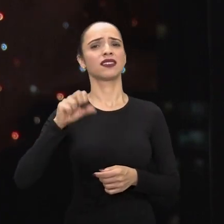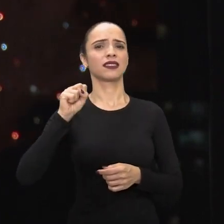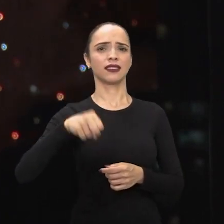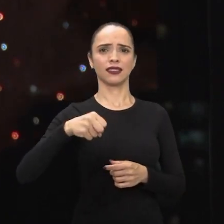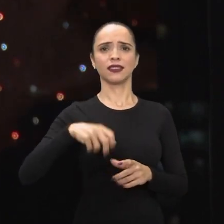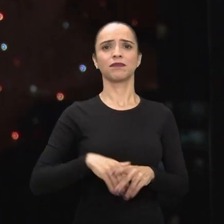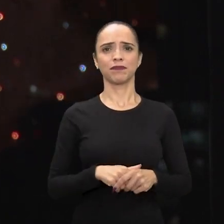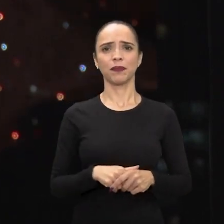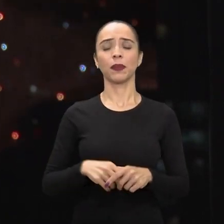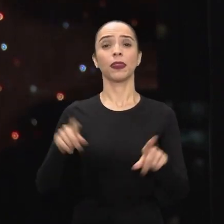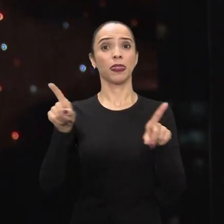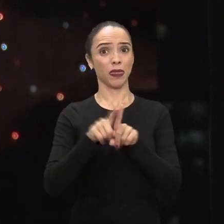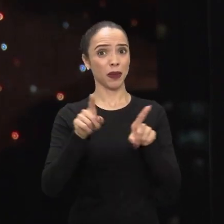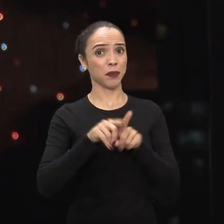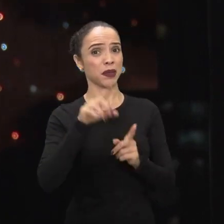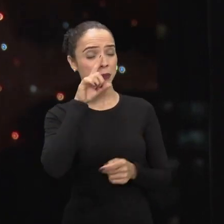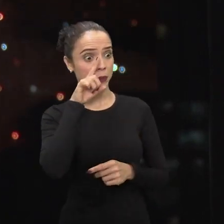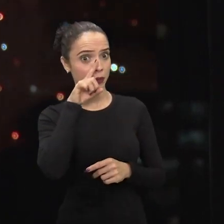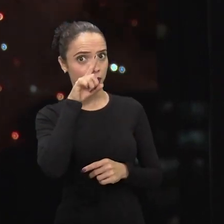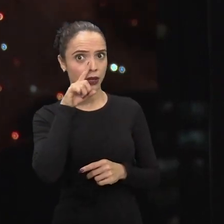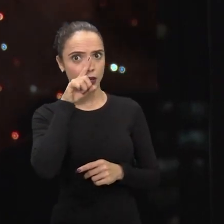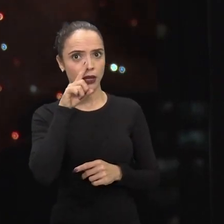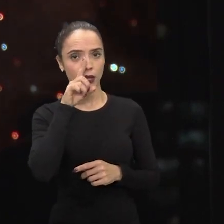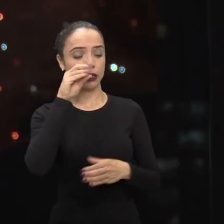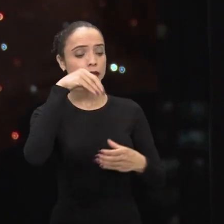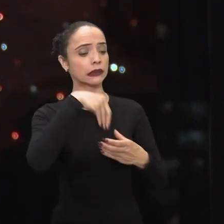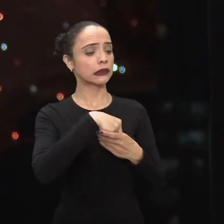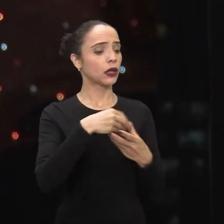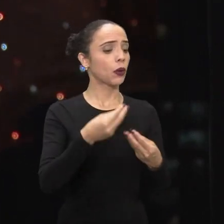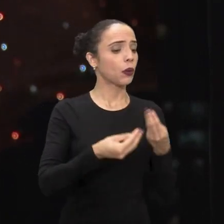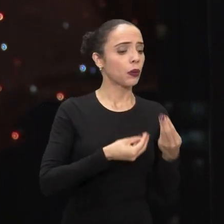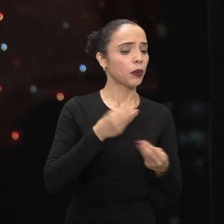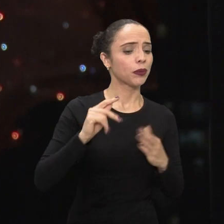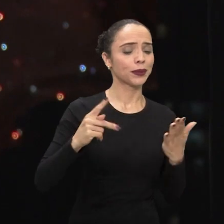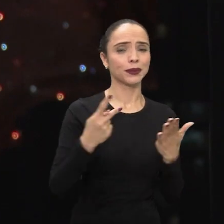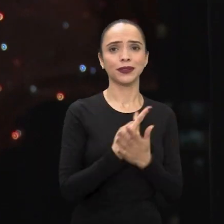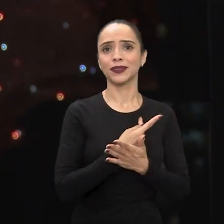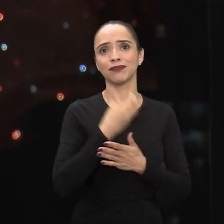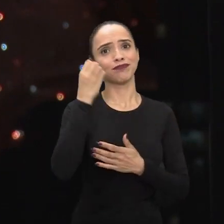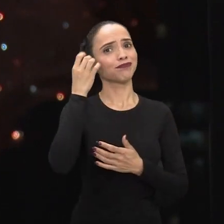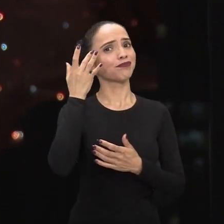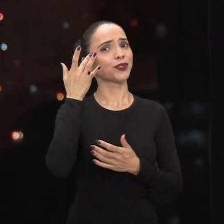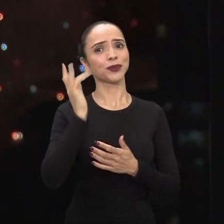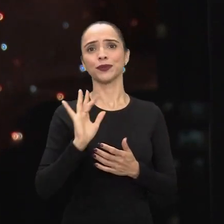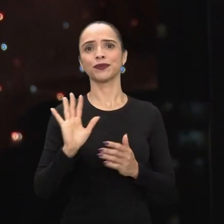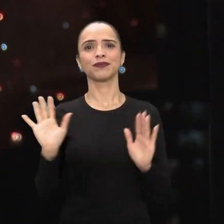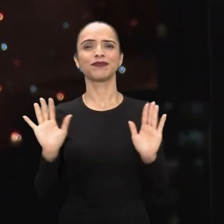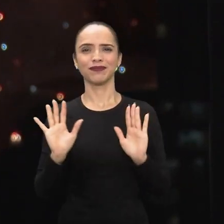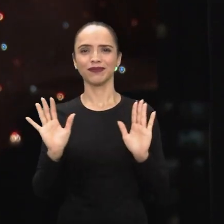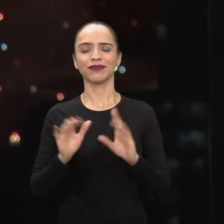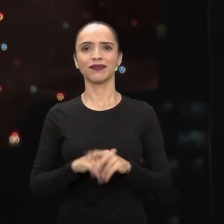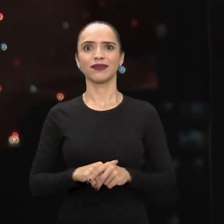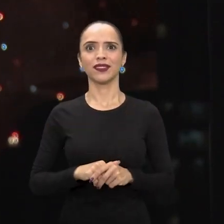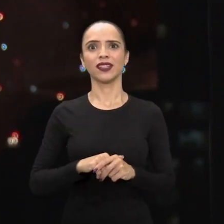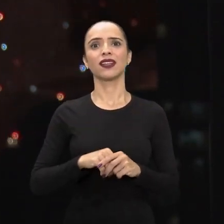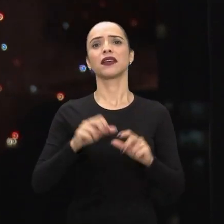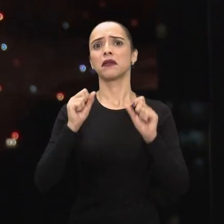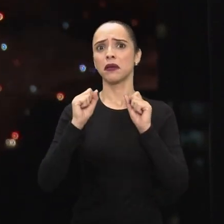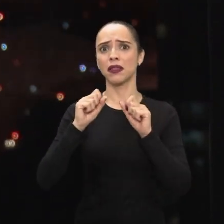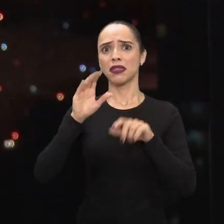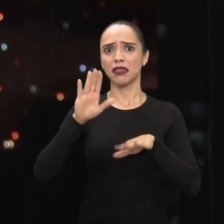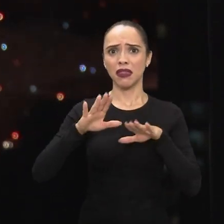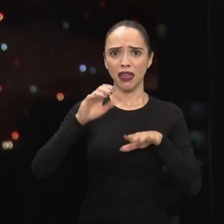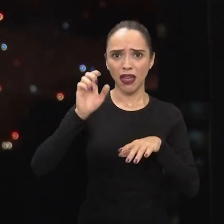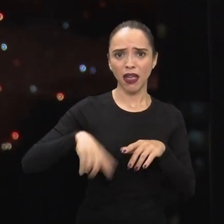e outra coisa é uma caixa preta né é e que uma caixa preta e que pode